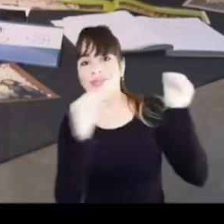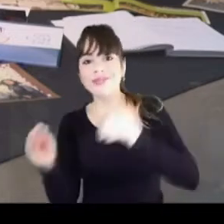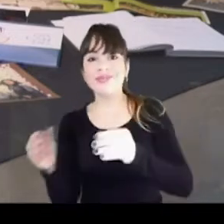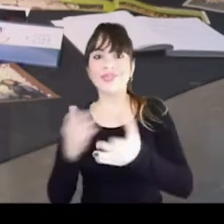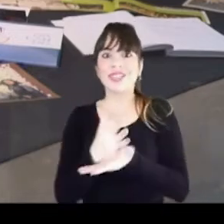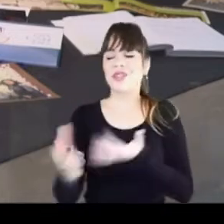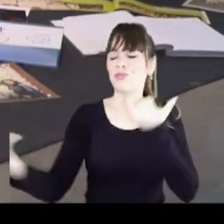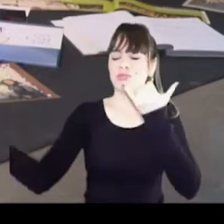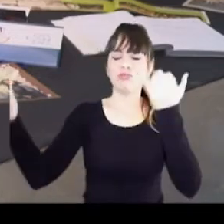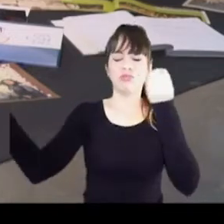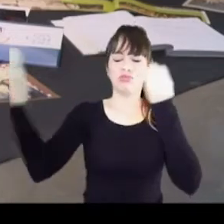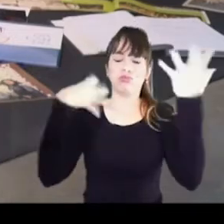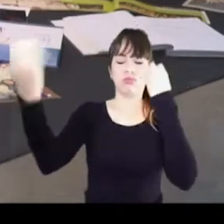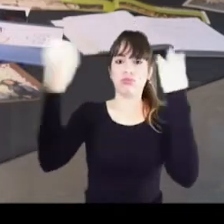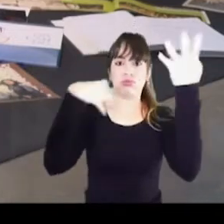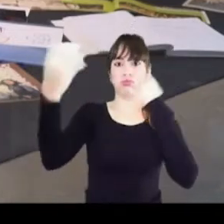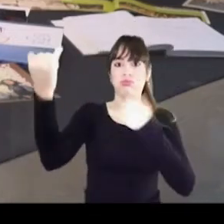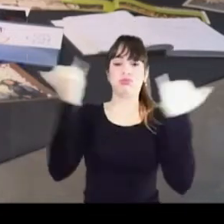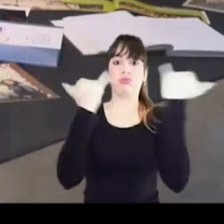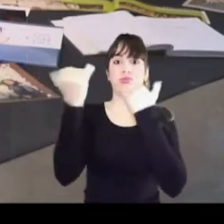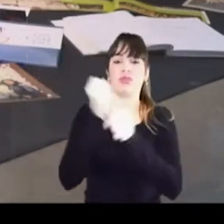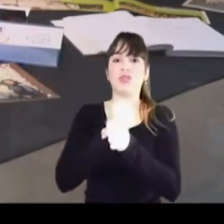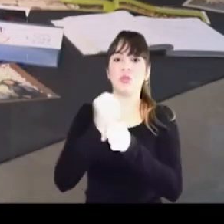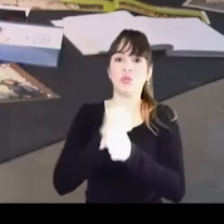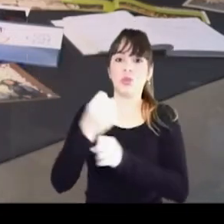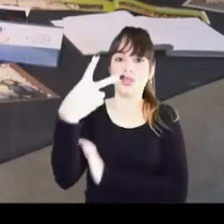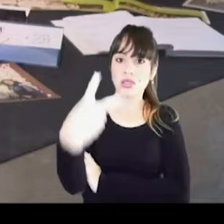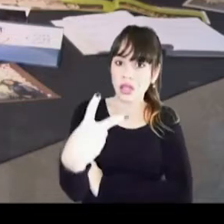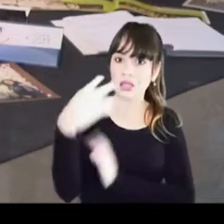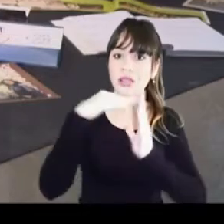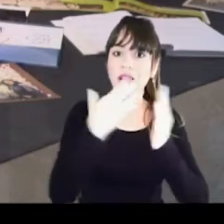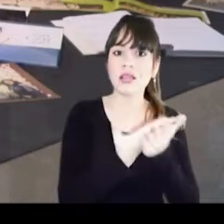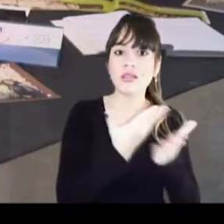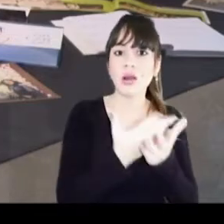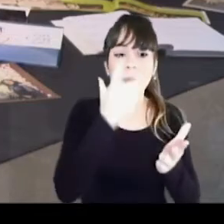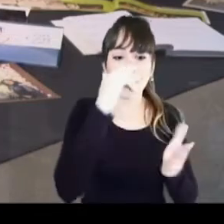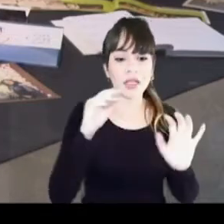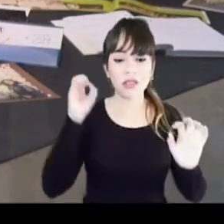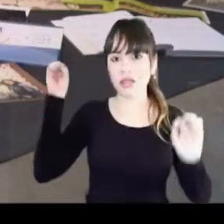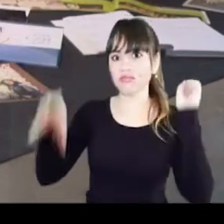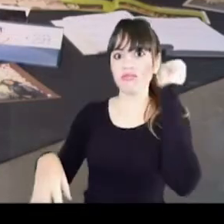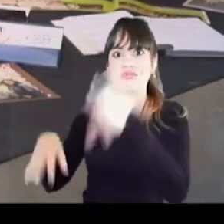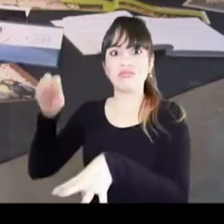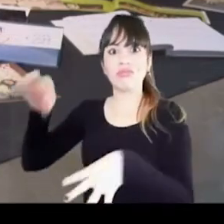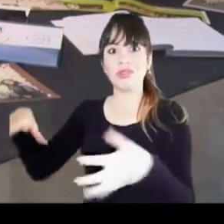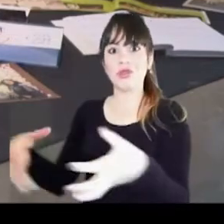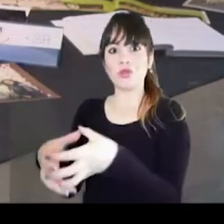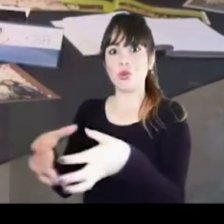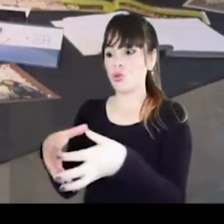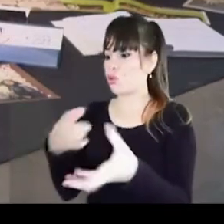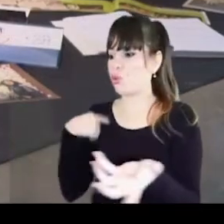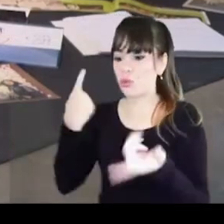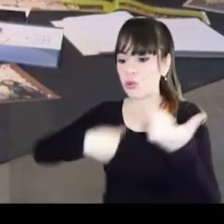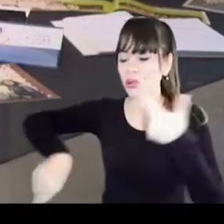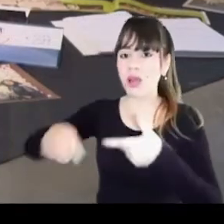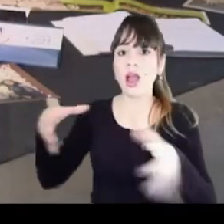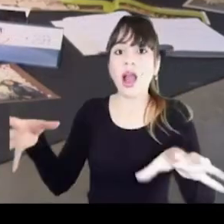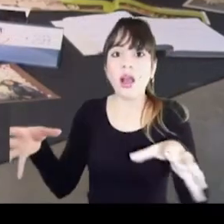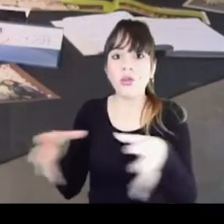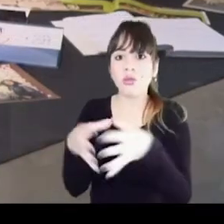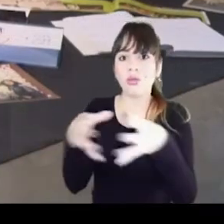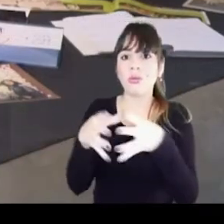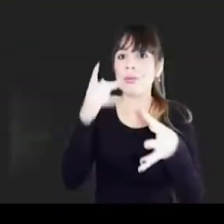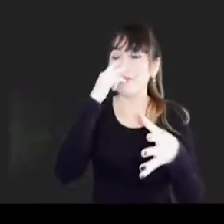esse turbilhão de informações durante 2 anos no colégio foi sendo jogado dentro do grupo. Então, não tinha